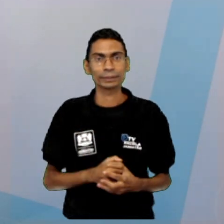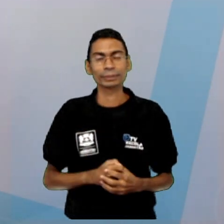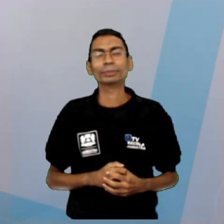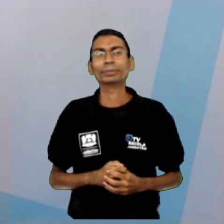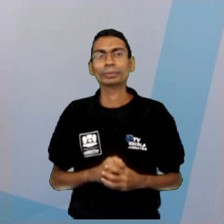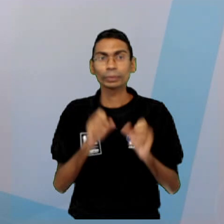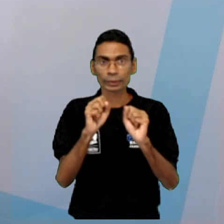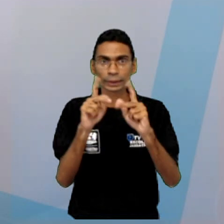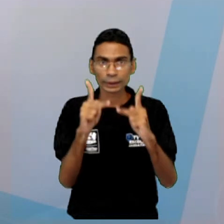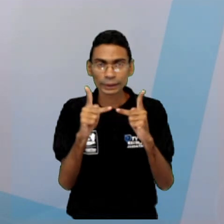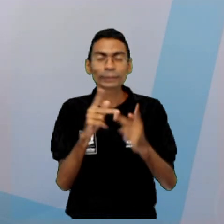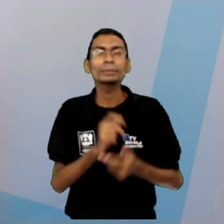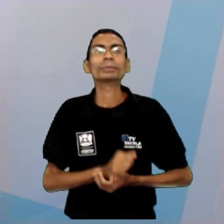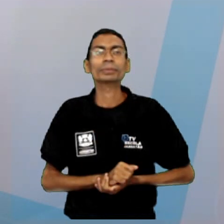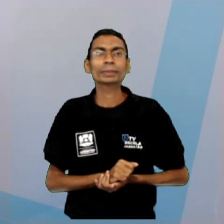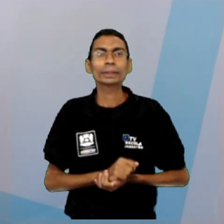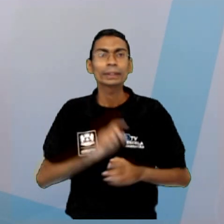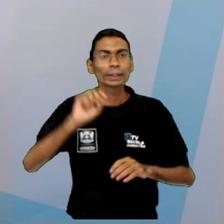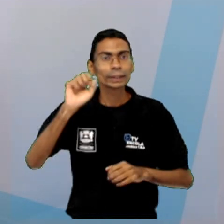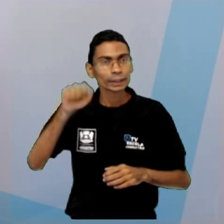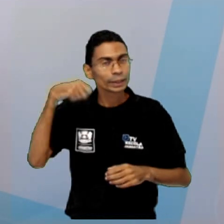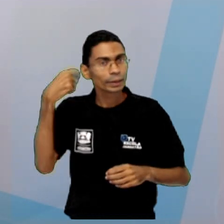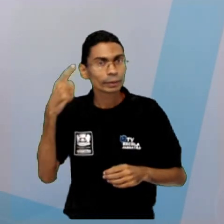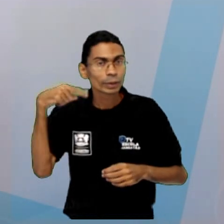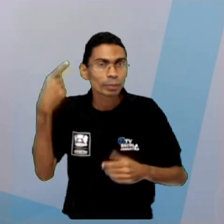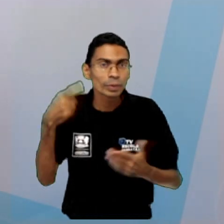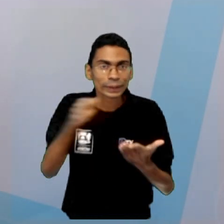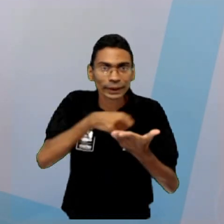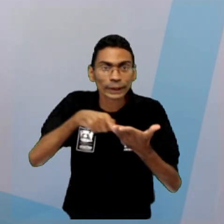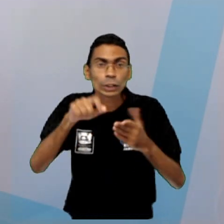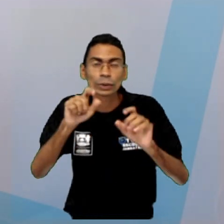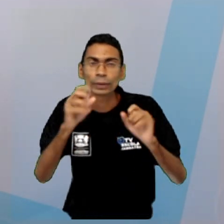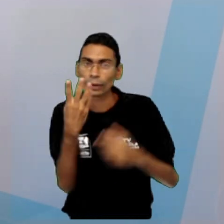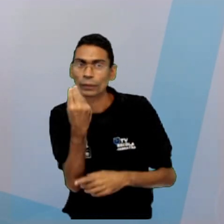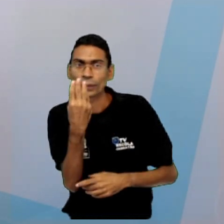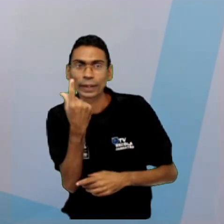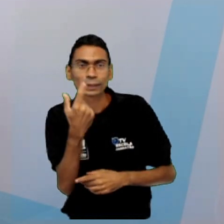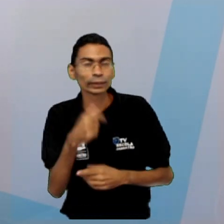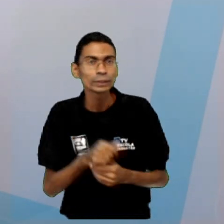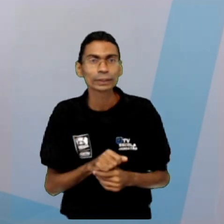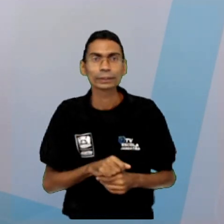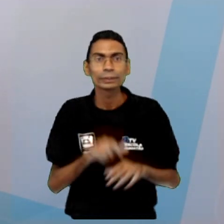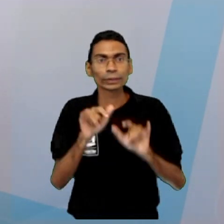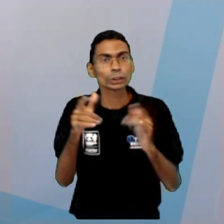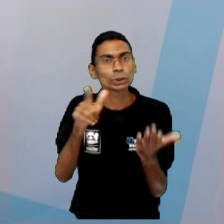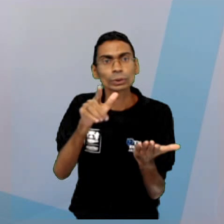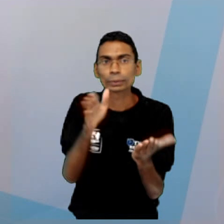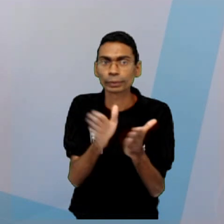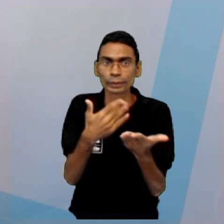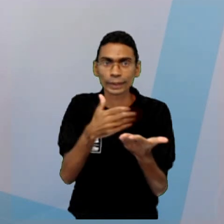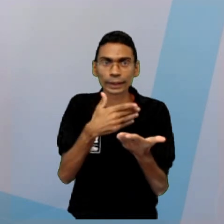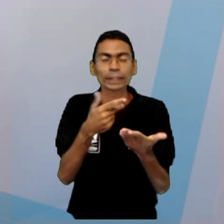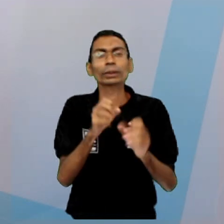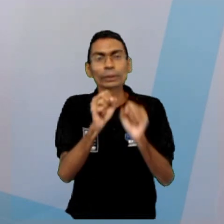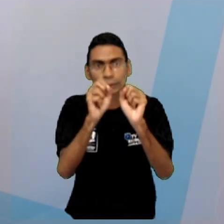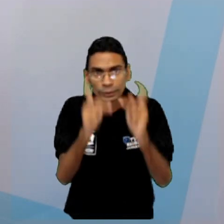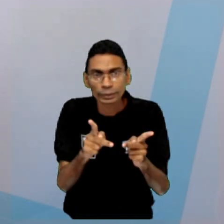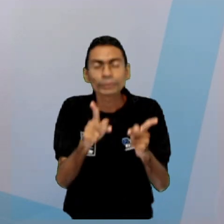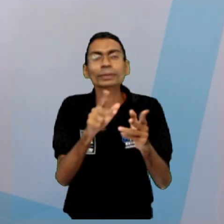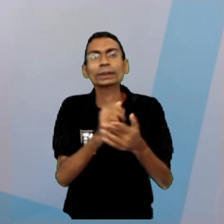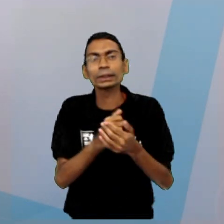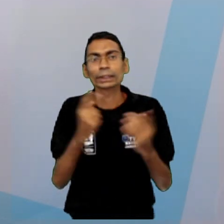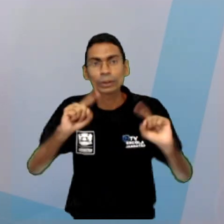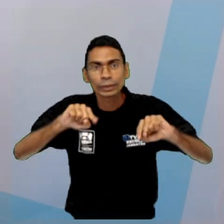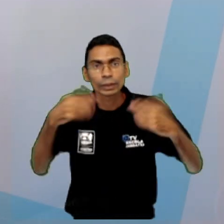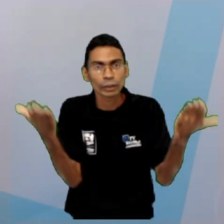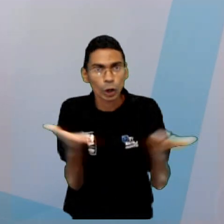ok? Depois registre isso aí em fotografia, deixe no caderno, manda para a professora, ok? Então, esse é o